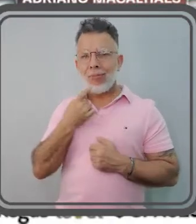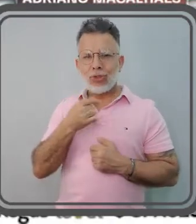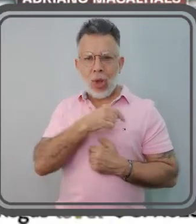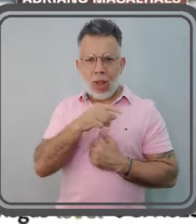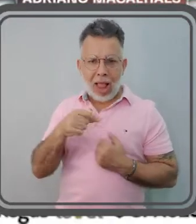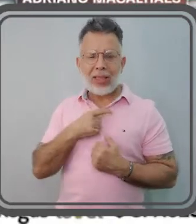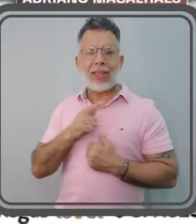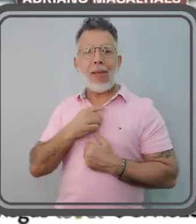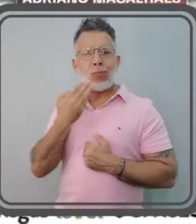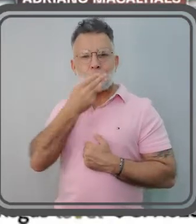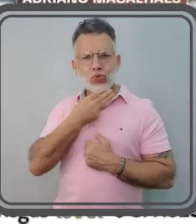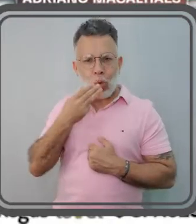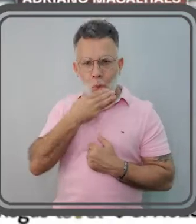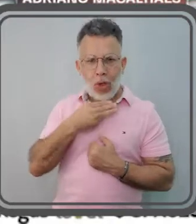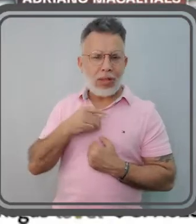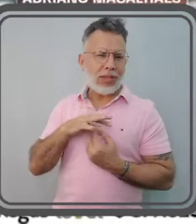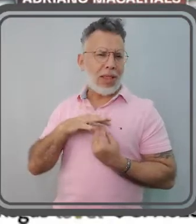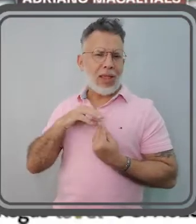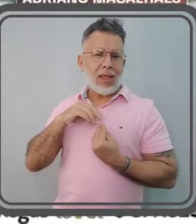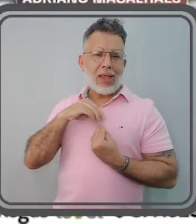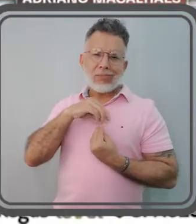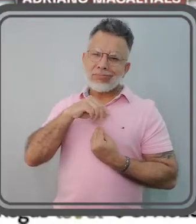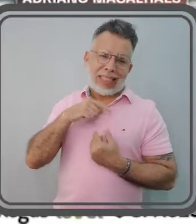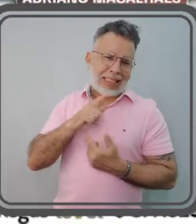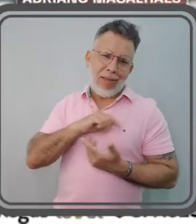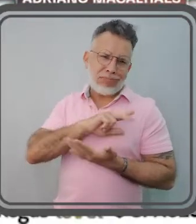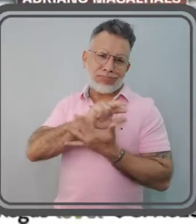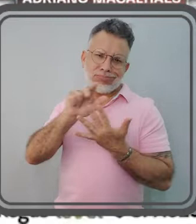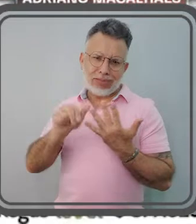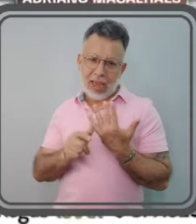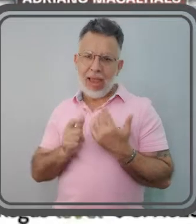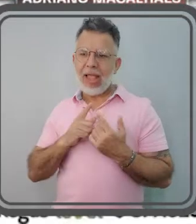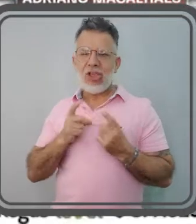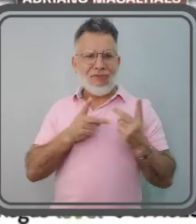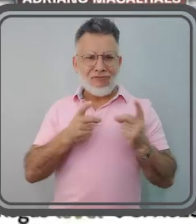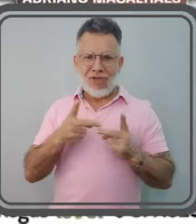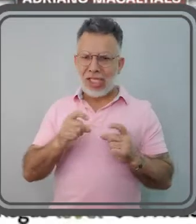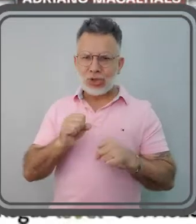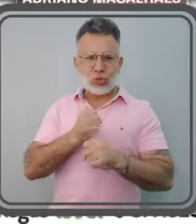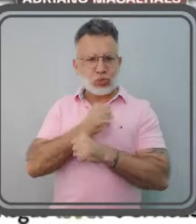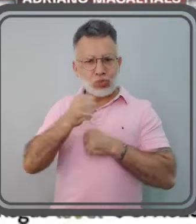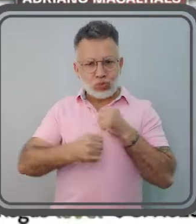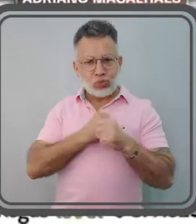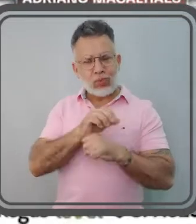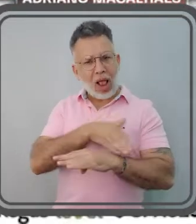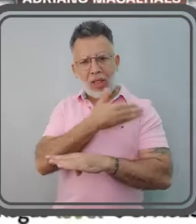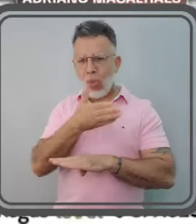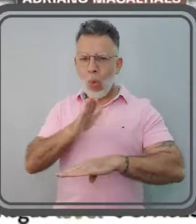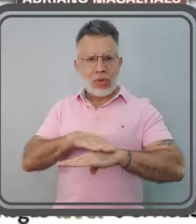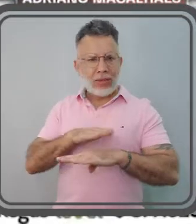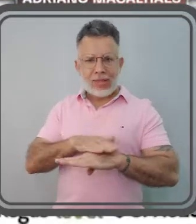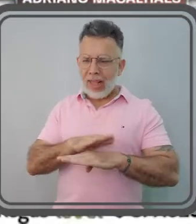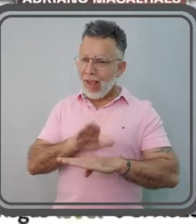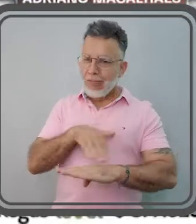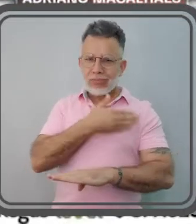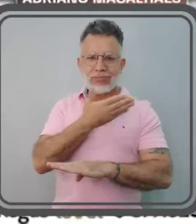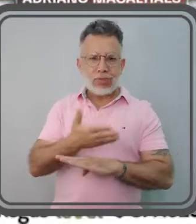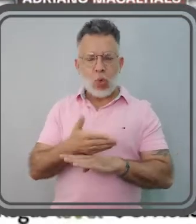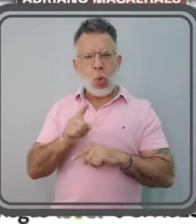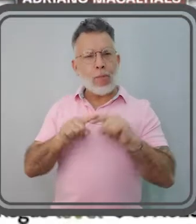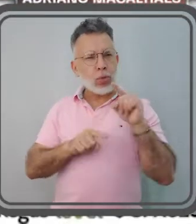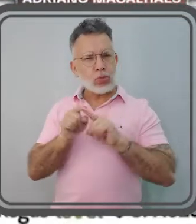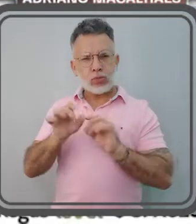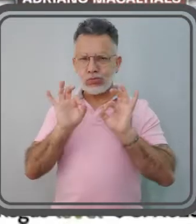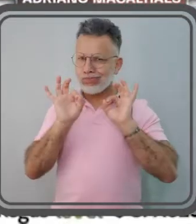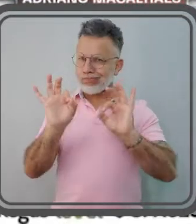gente vende o ano inteiro, o tempo inteiro, né, com produtos de extrema qualidade, que a gente consegue, por exemplo, ir para cidades menores. Hoje,